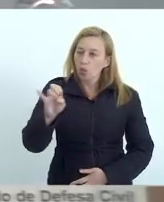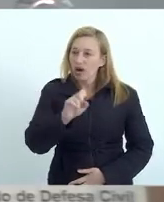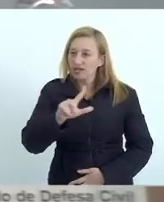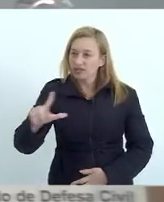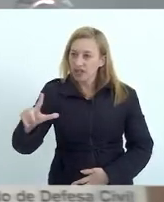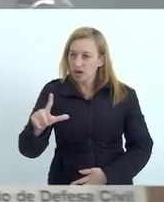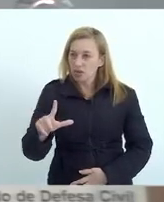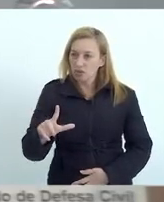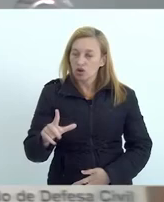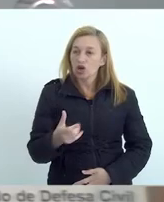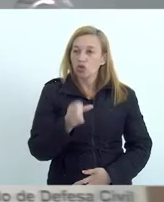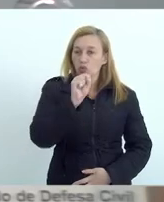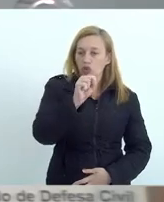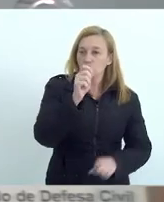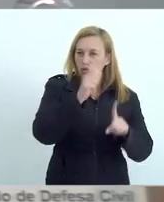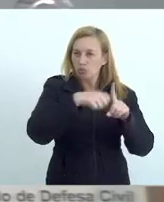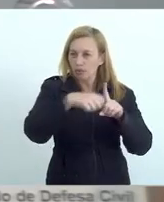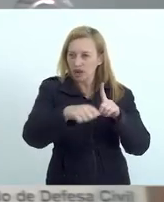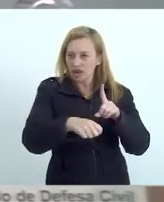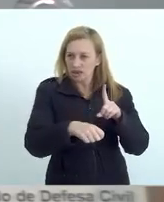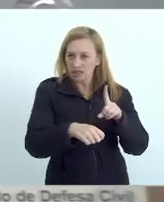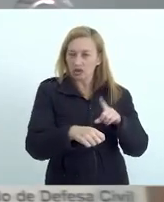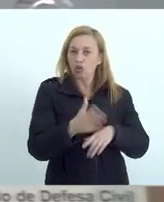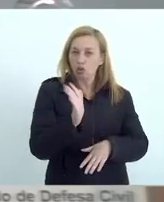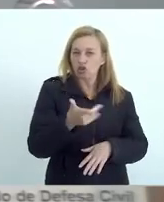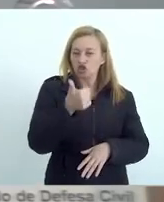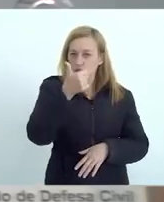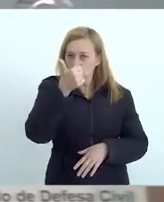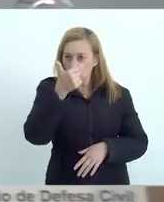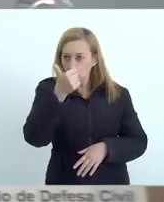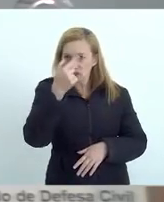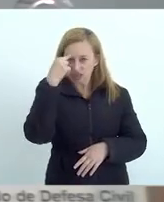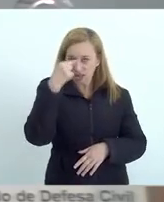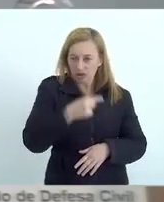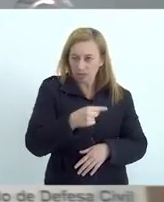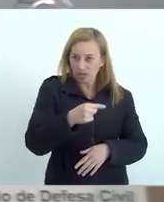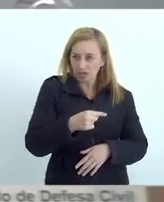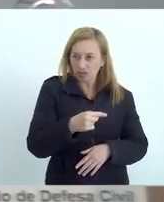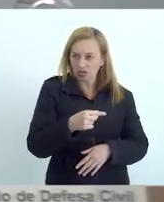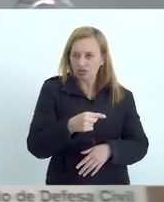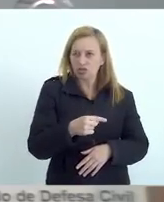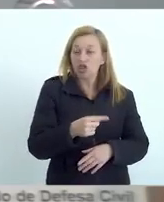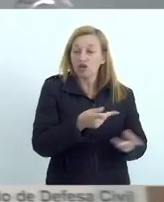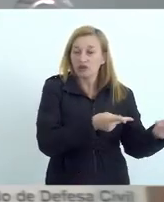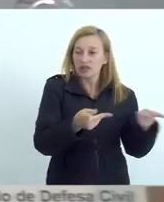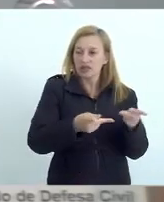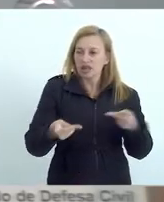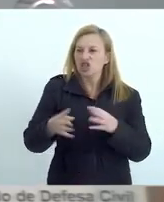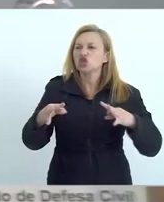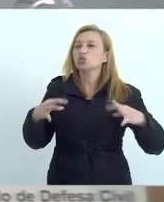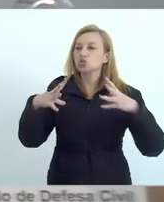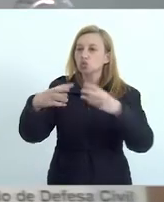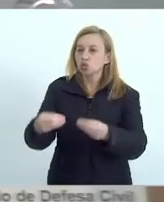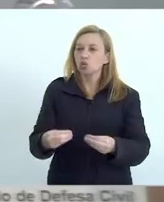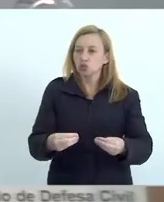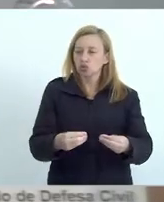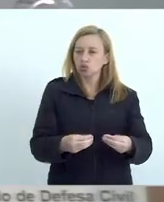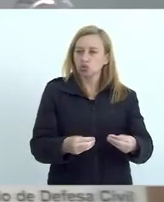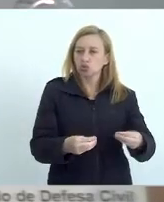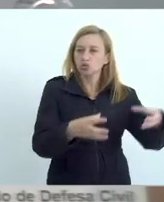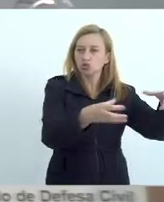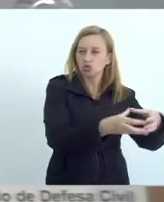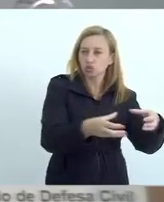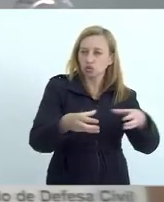eu com oito meses de comando hoje hoje eu tenho 12 meses eu com oito meses de comando eu Visitei todos os quartéis